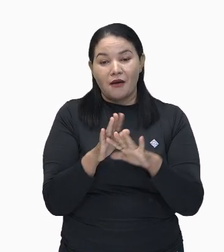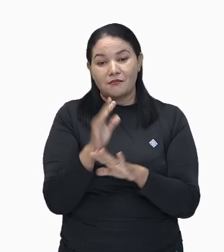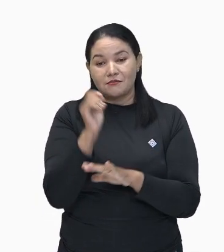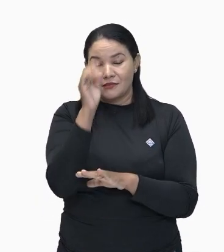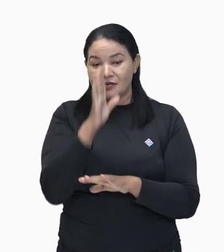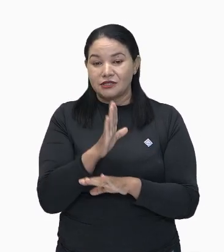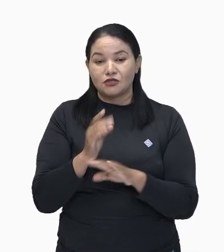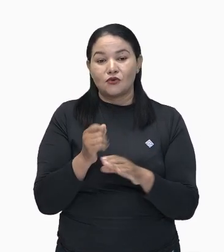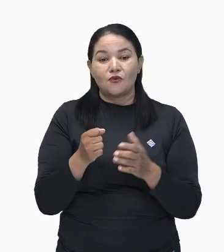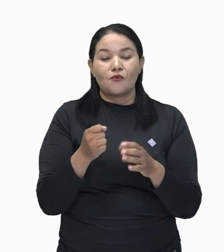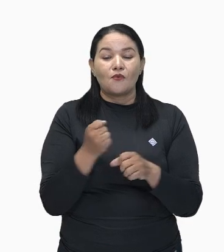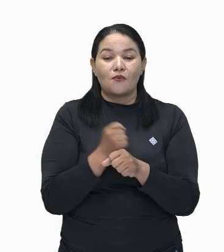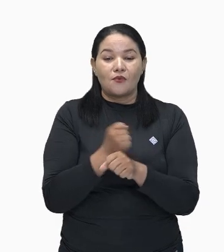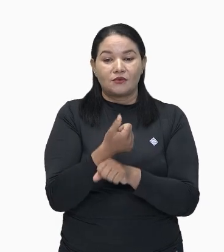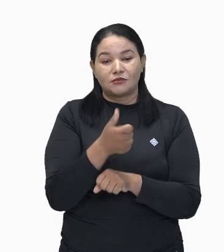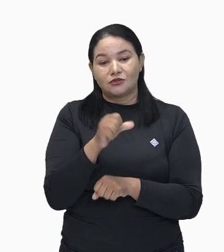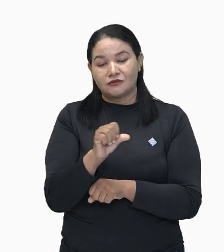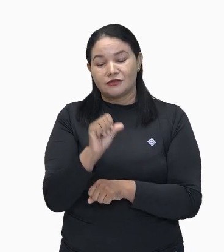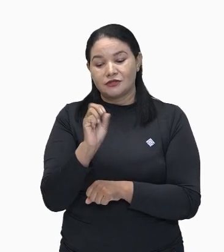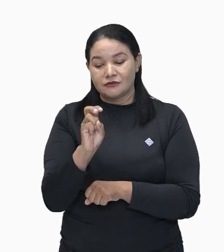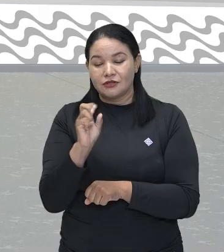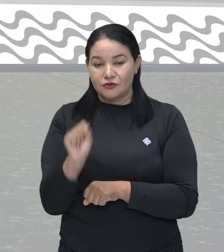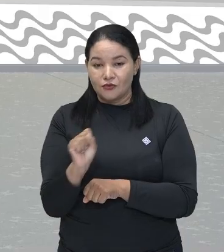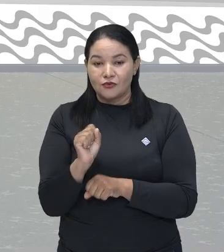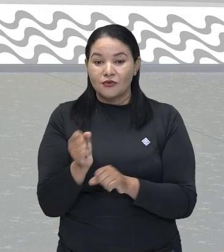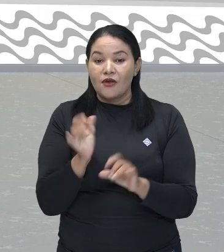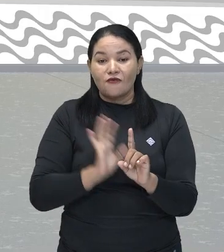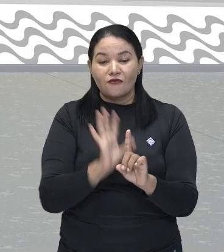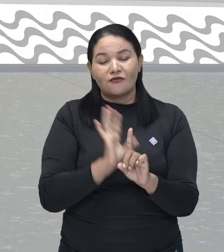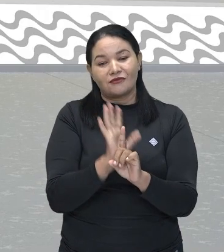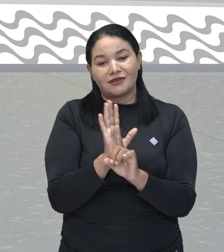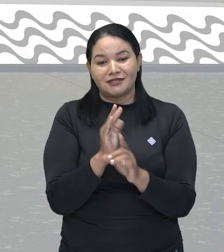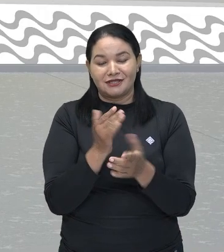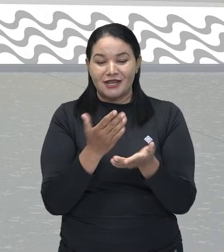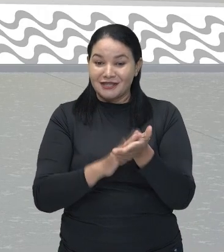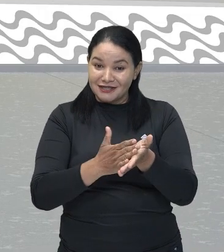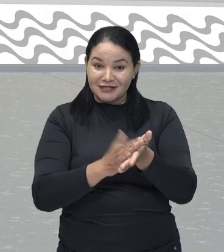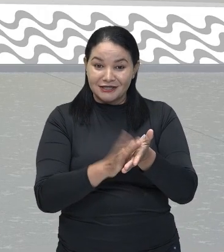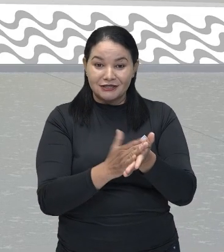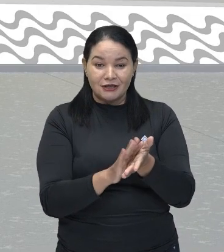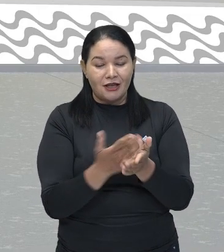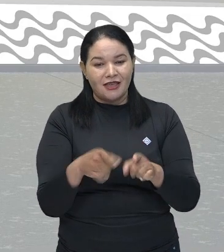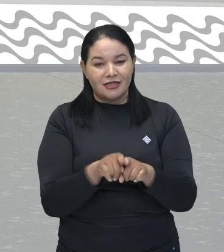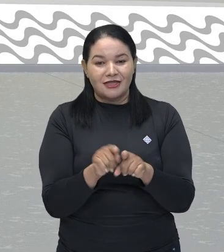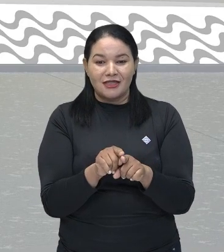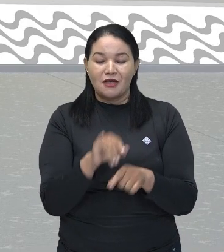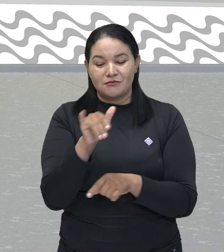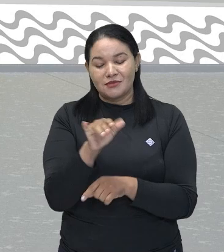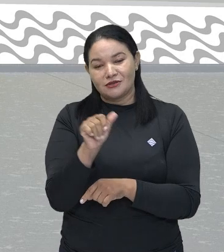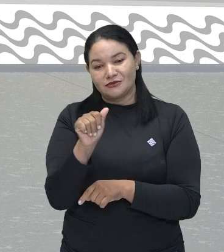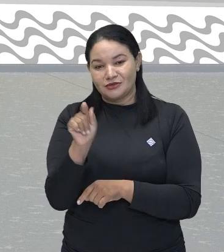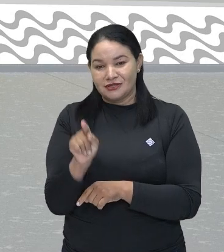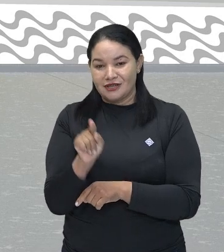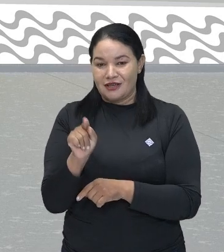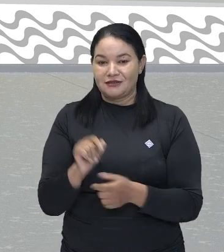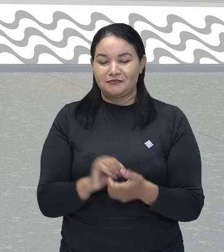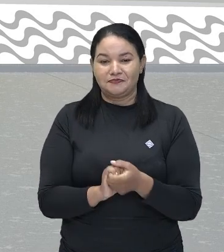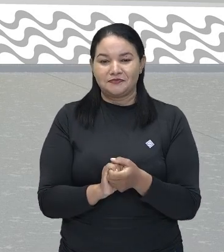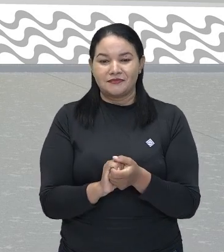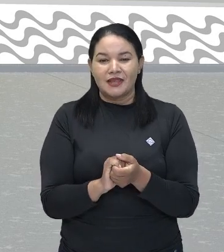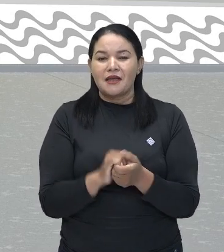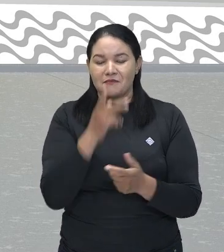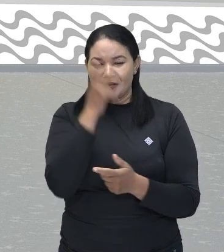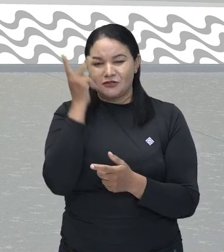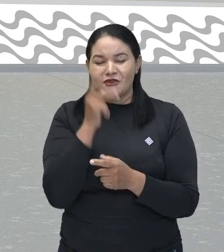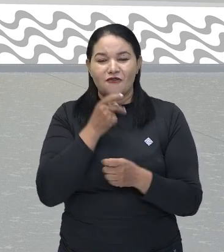e ela teve influência do samba carioca com o jazz norte-americano. Muitas pessoas afirmam que a Bossa Nova é como